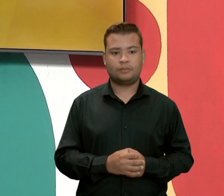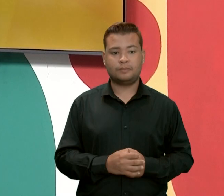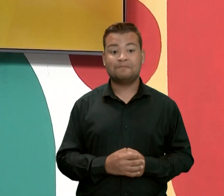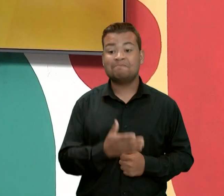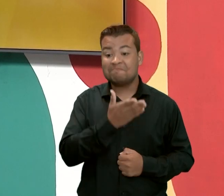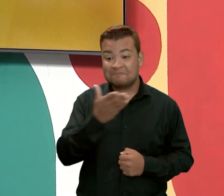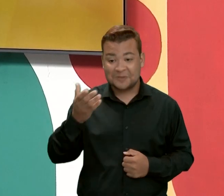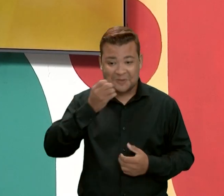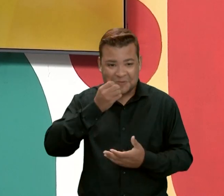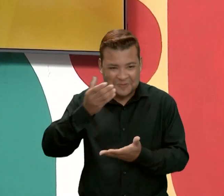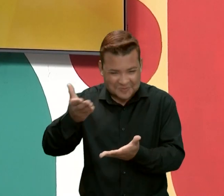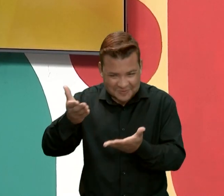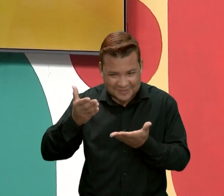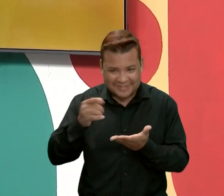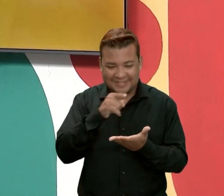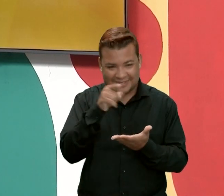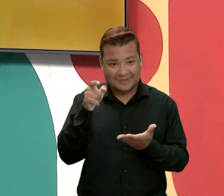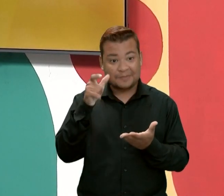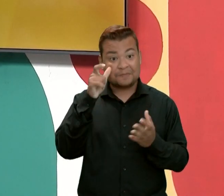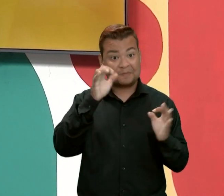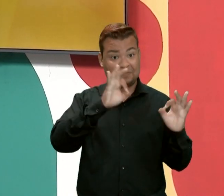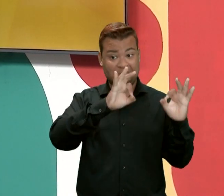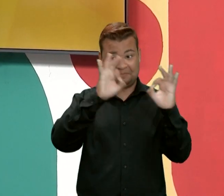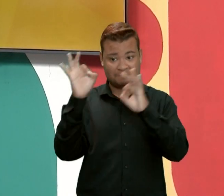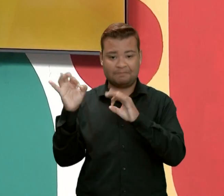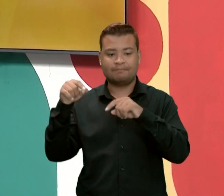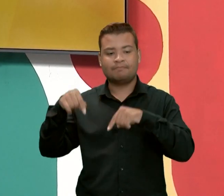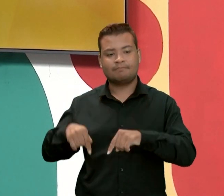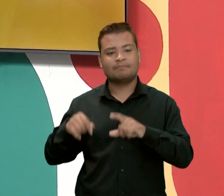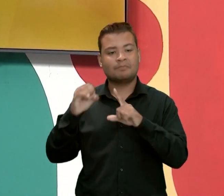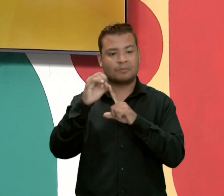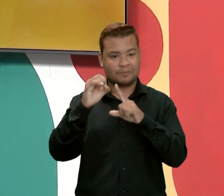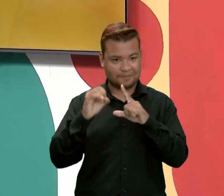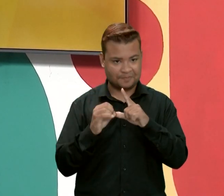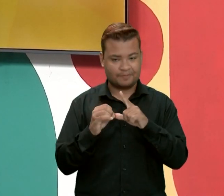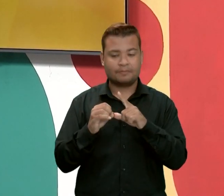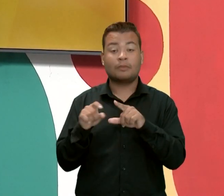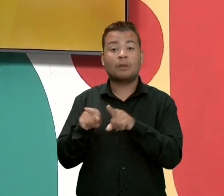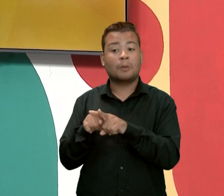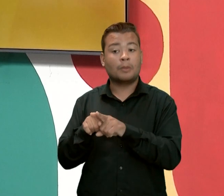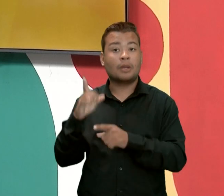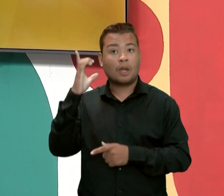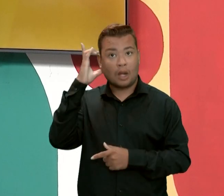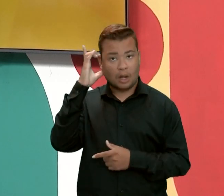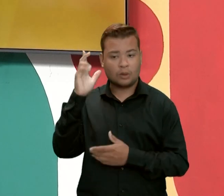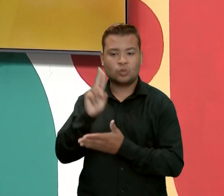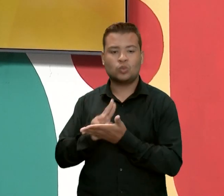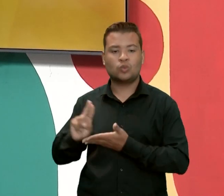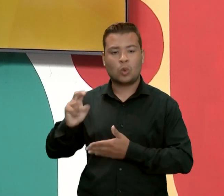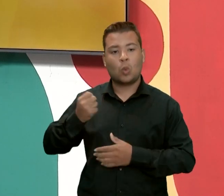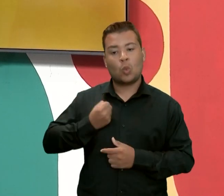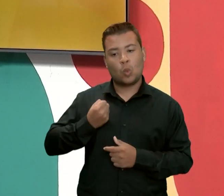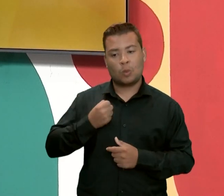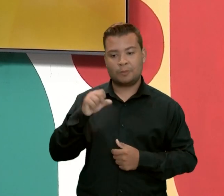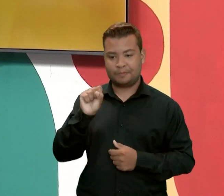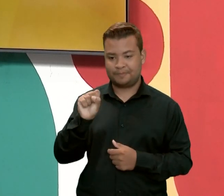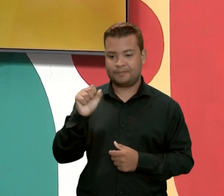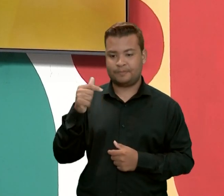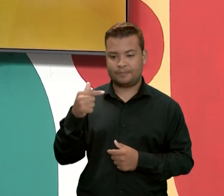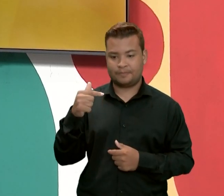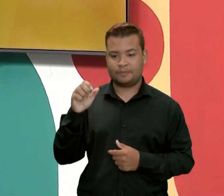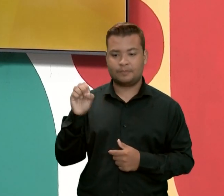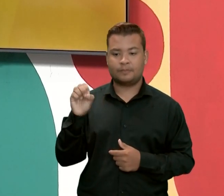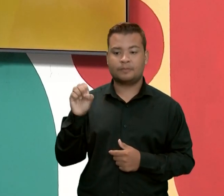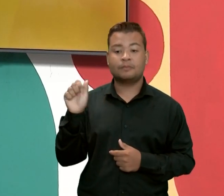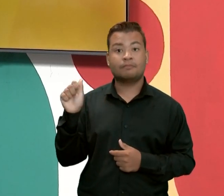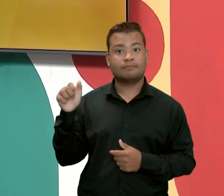Seja muito bem-vinda e muito bem-vindo você que acompanha a gente aqui pela TV UFG e também pela Rádio Universitária